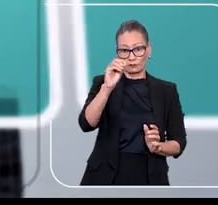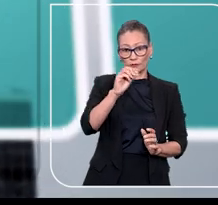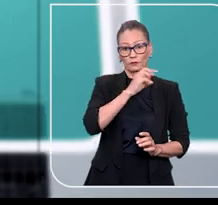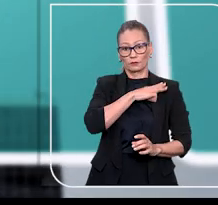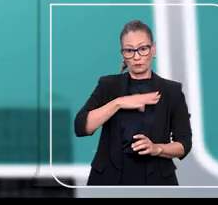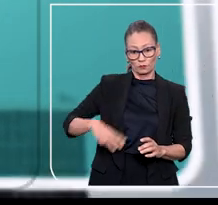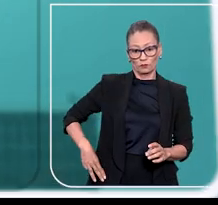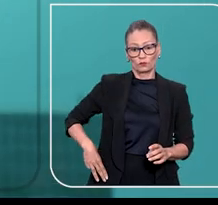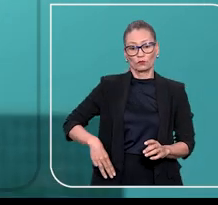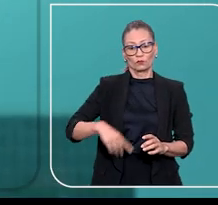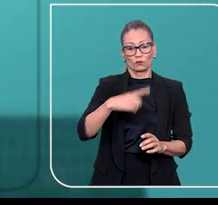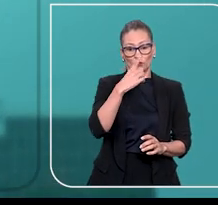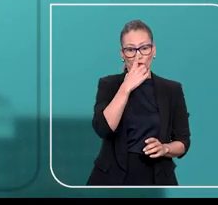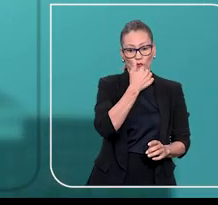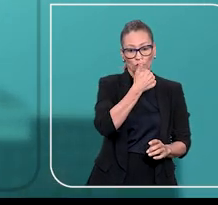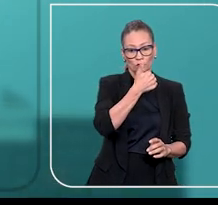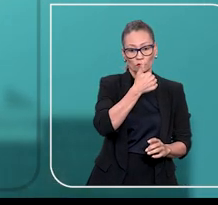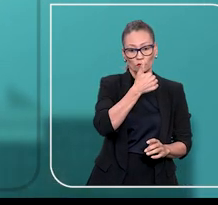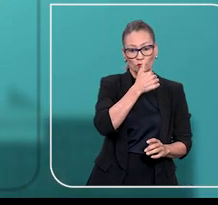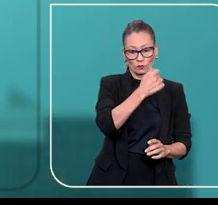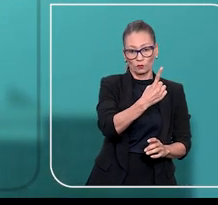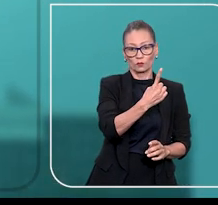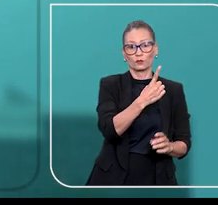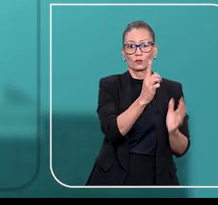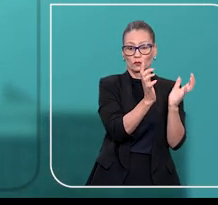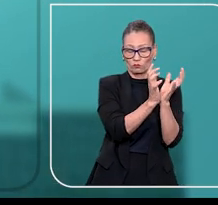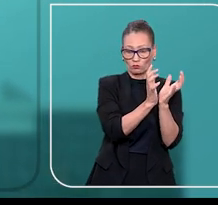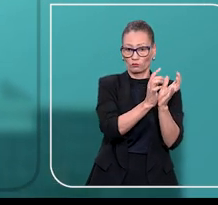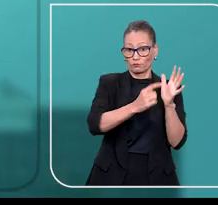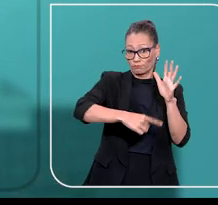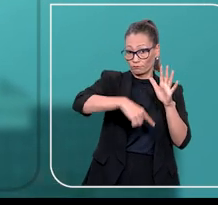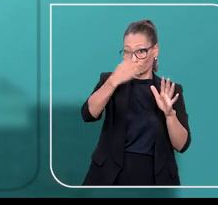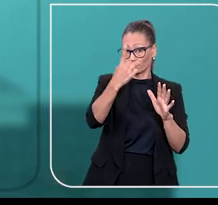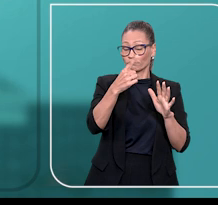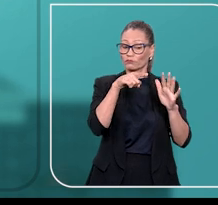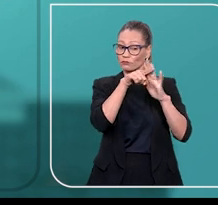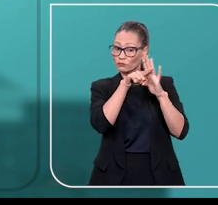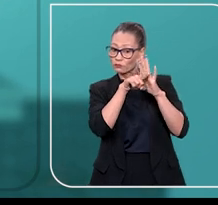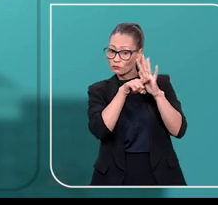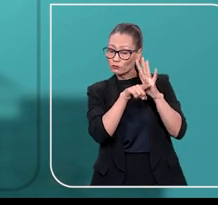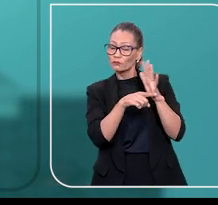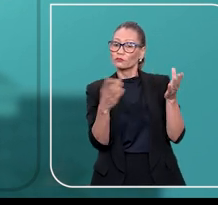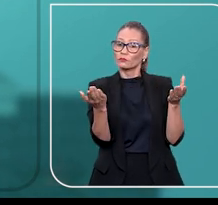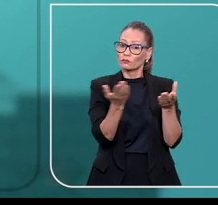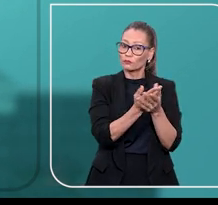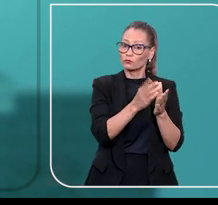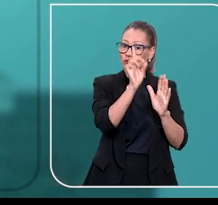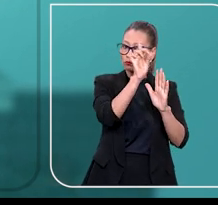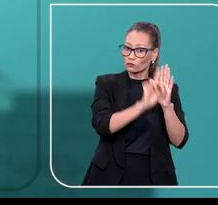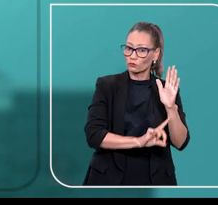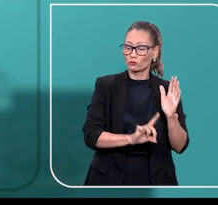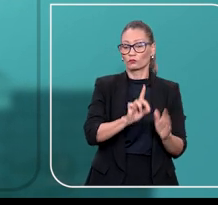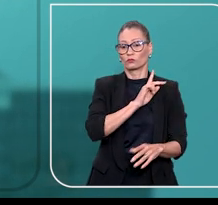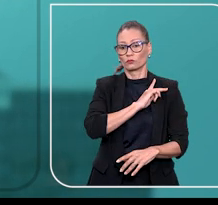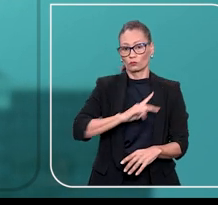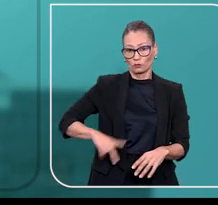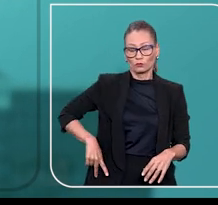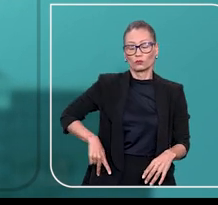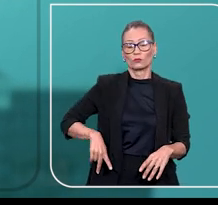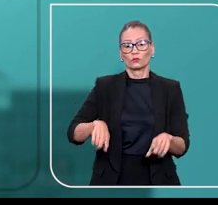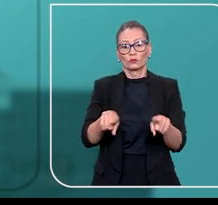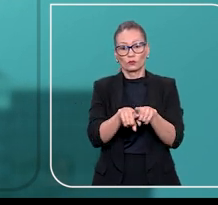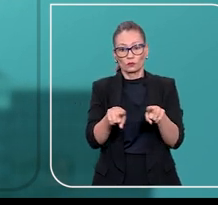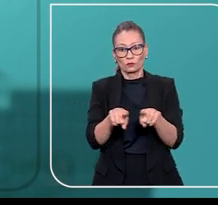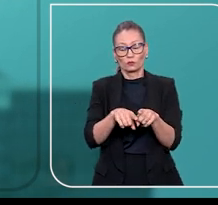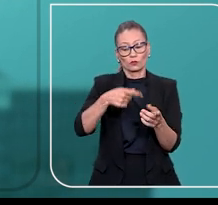turmas, também especializadas. A primeira sessão analisa e julga processos sobre direito público, em questões como